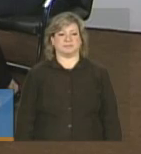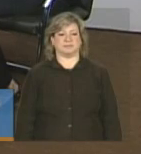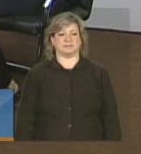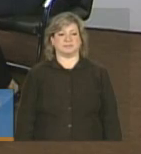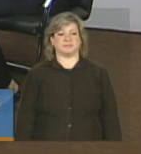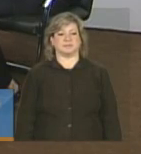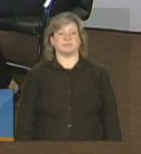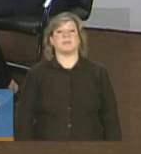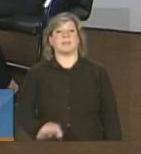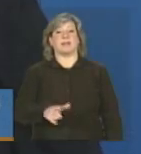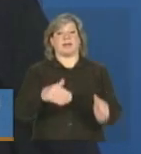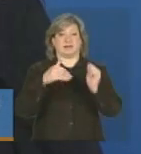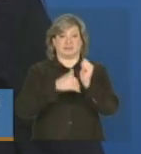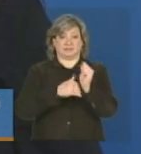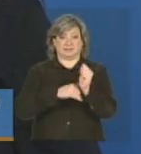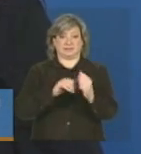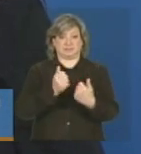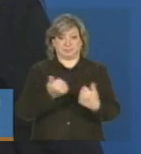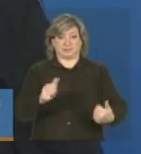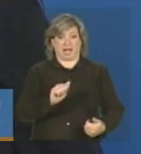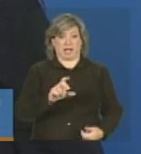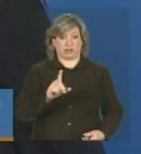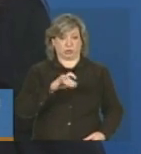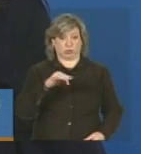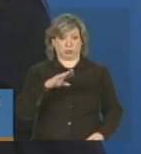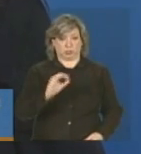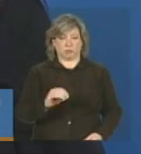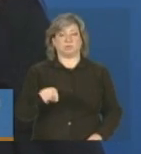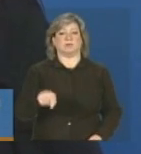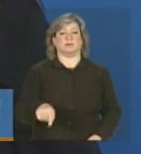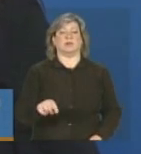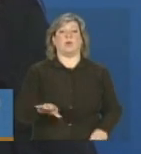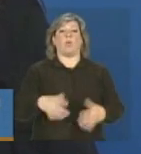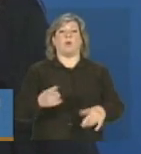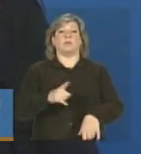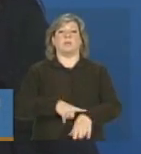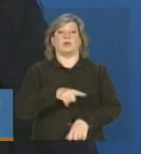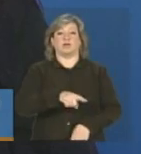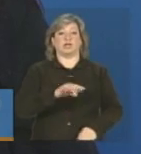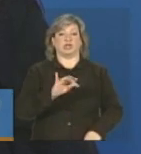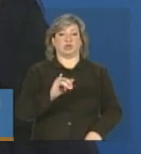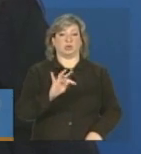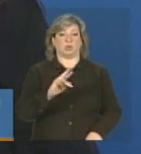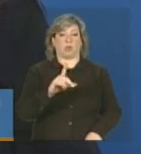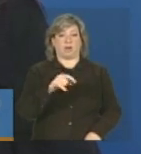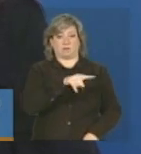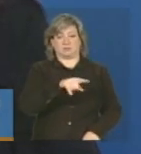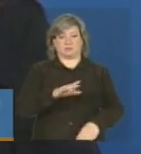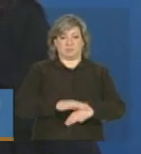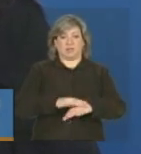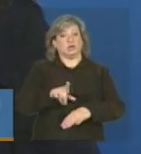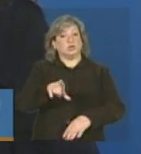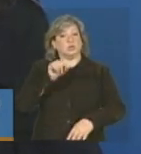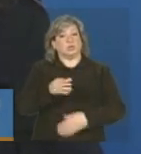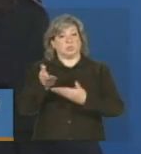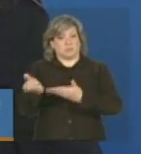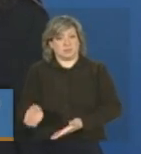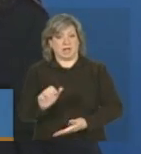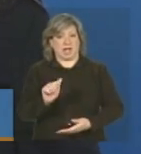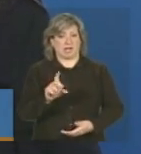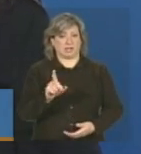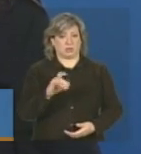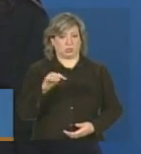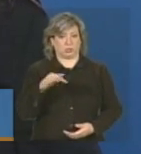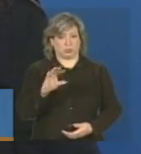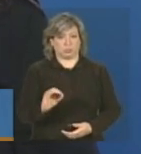Cristina. Então, a senha do adjunto, no momento em que o titular o indicou como adjunto,